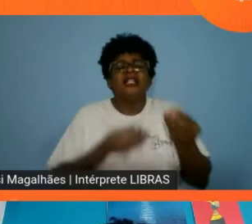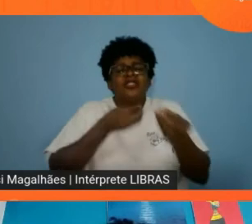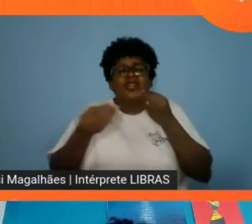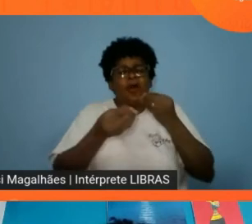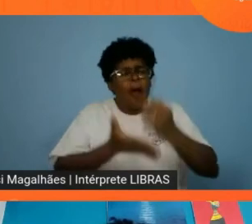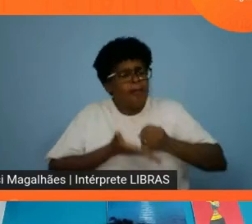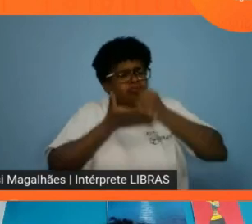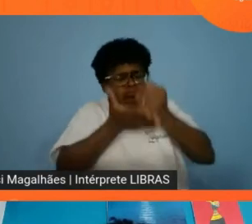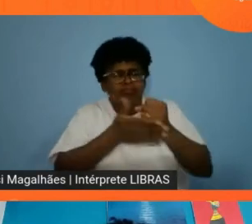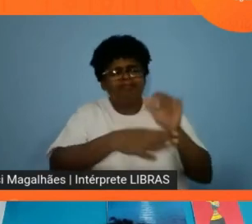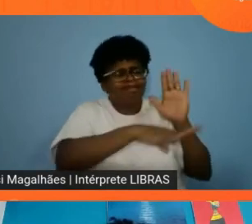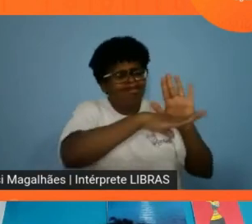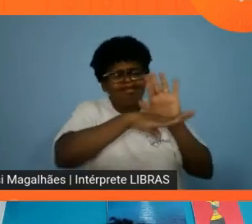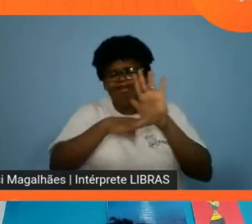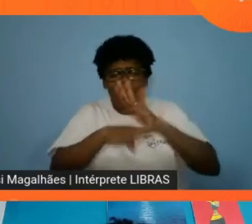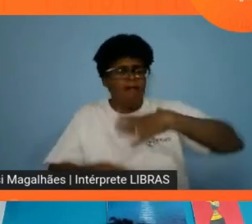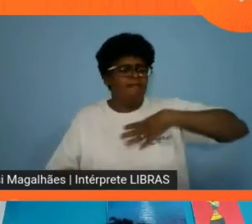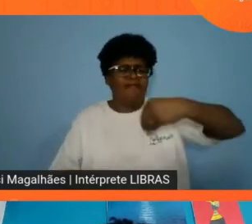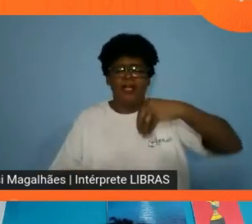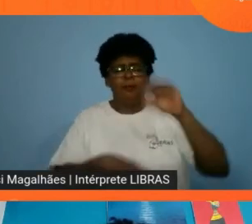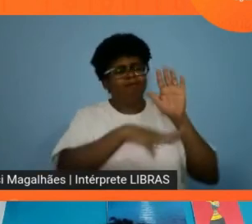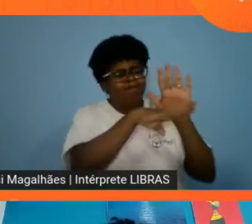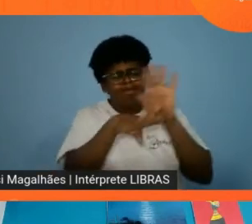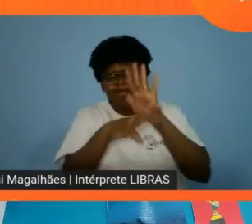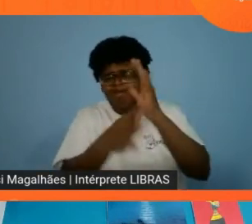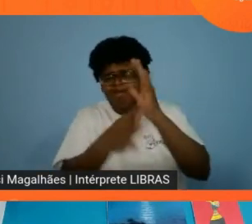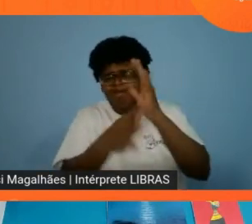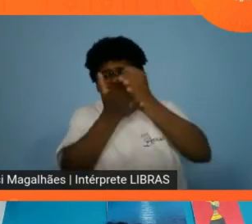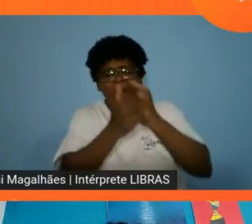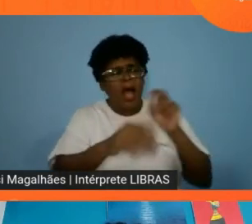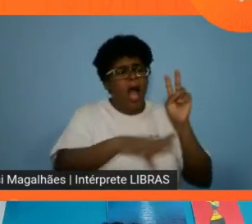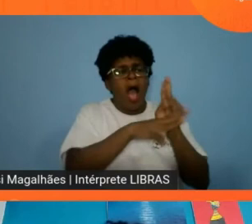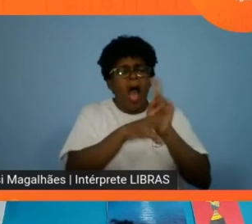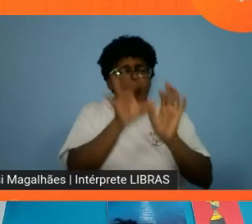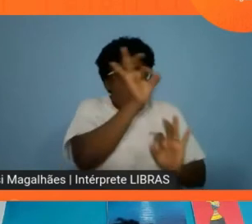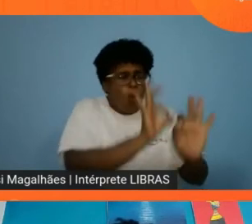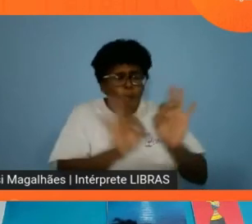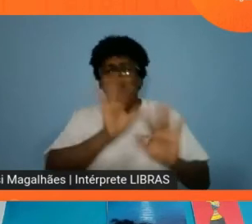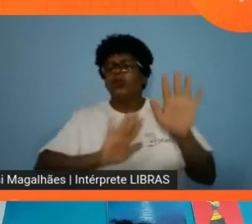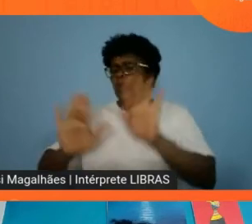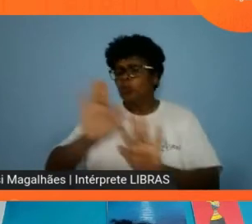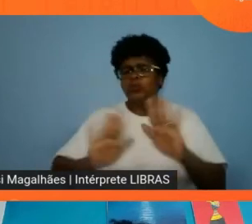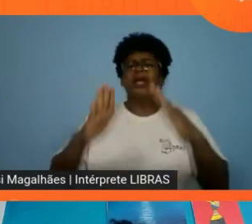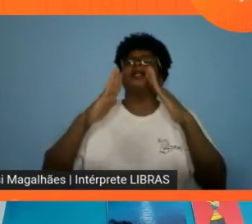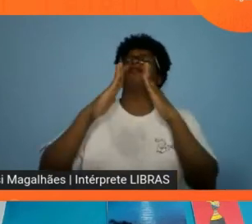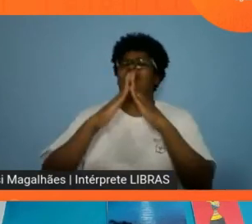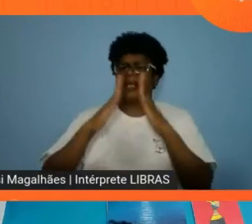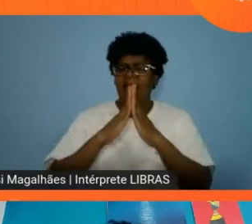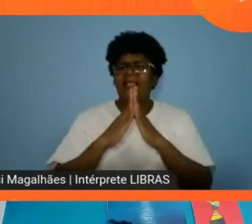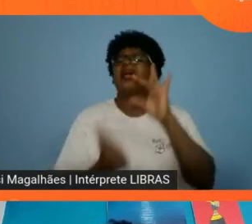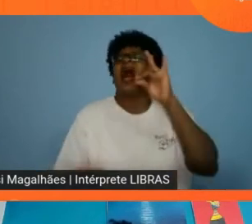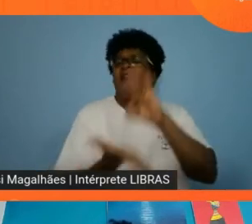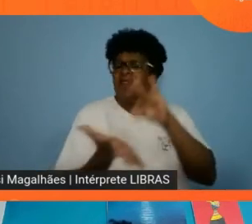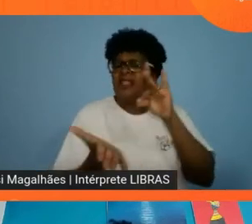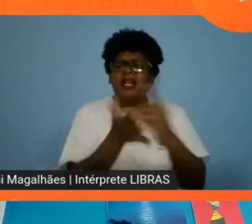seus filhos, e cada vez mais a realidade de estar perto do nosso povo, de